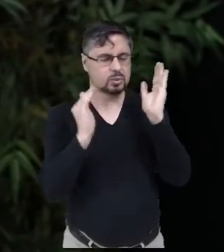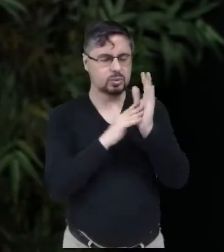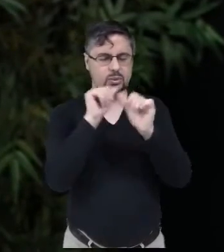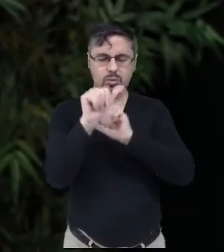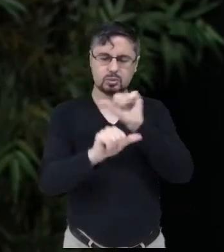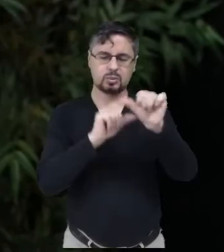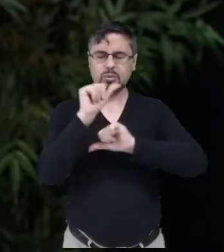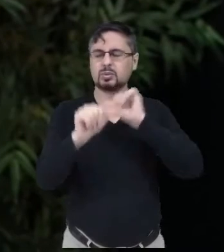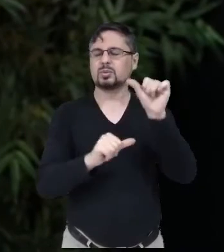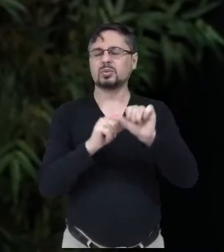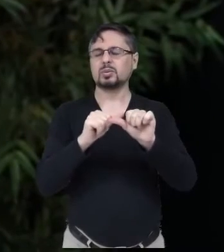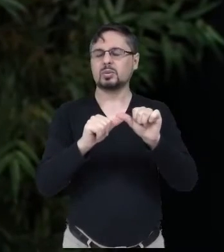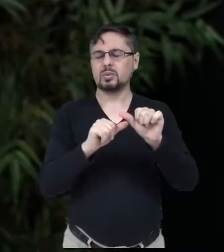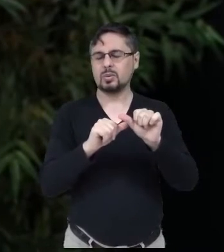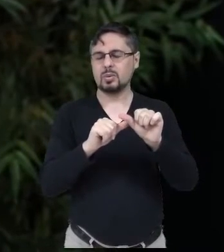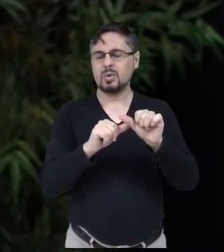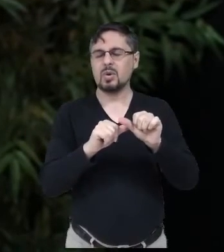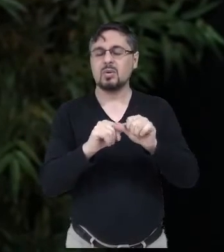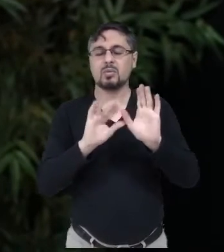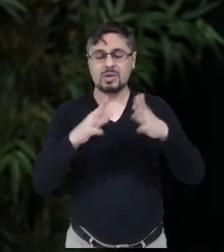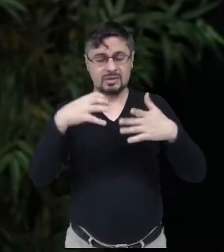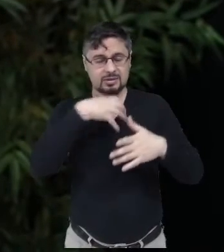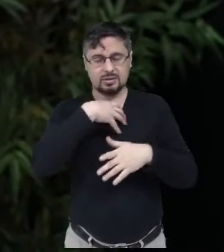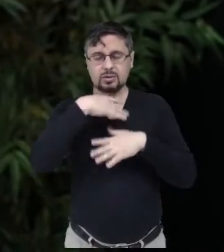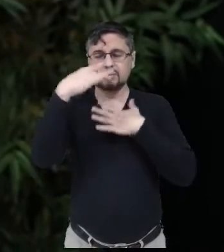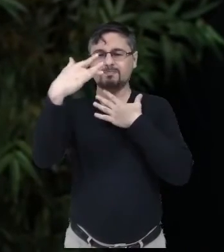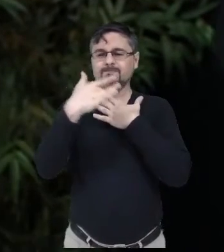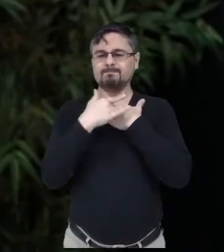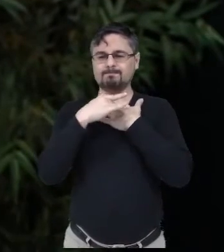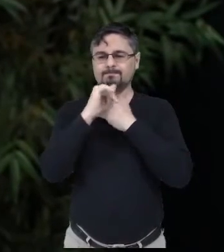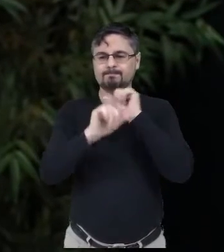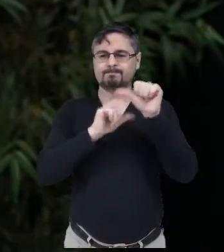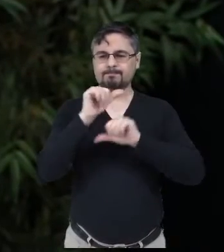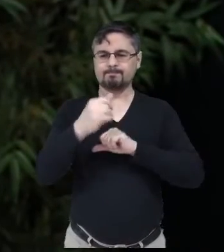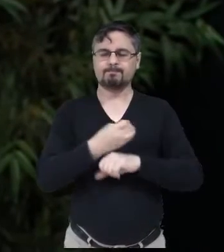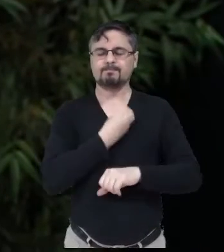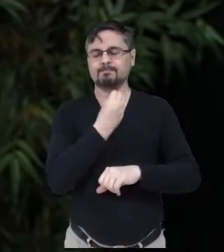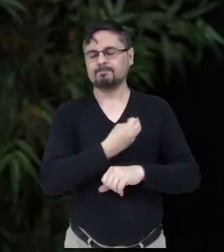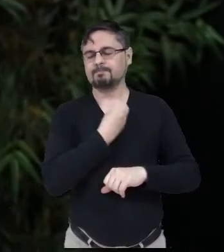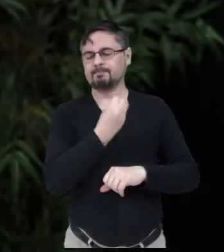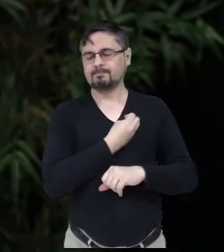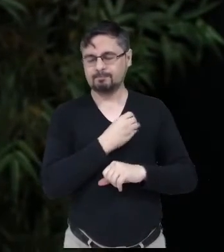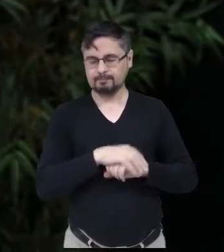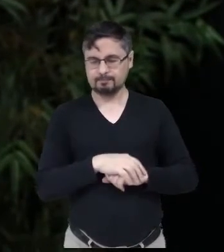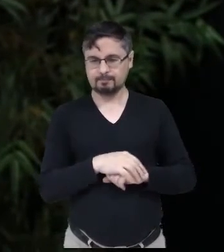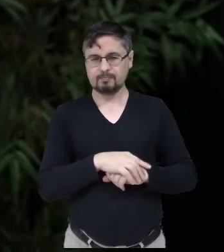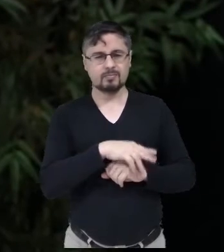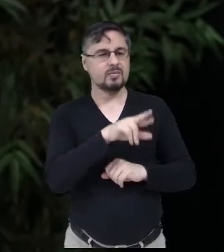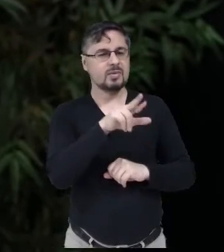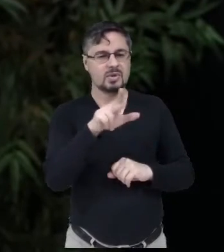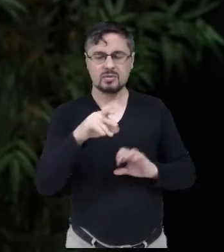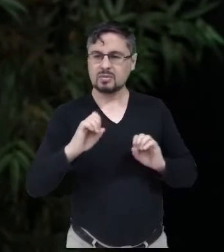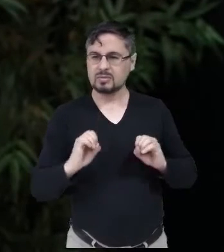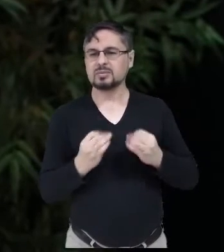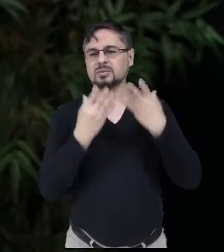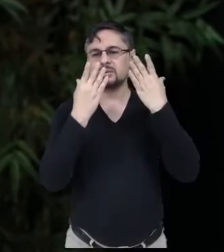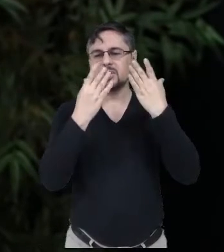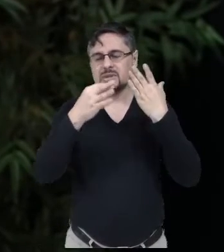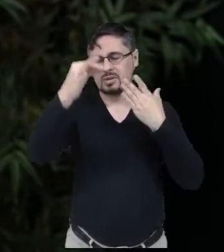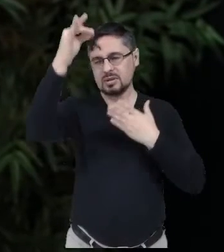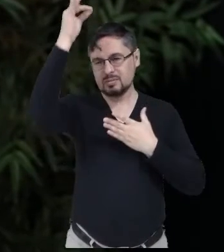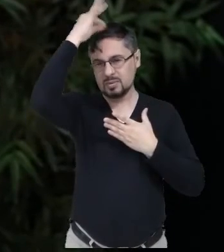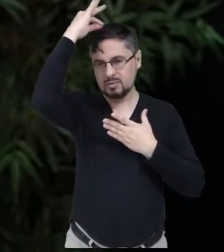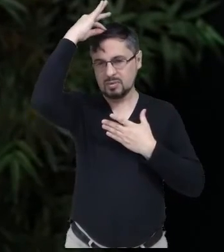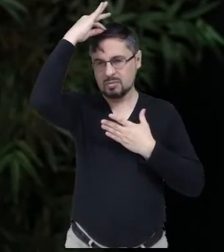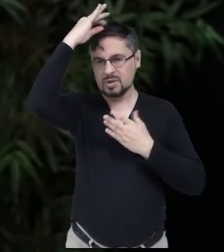o toque transformador de Jesus em sua vida. Irmãos, isso é o que acontece espiritualmente